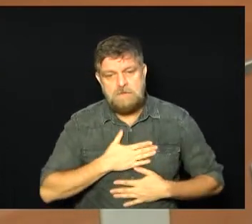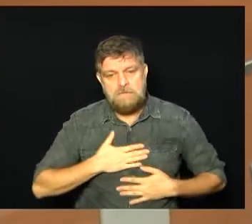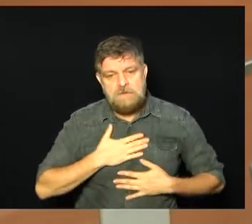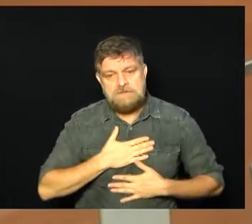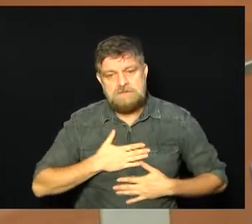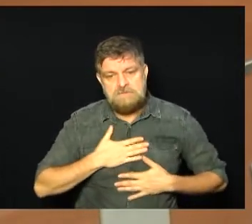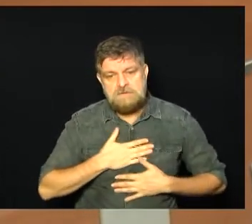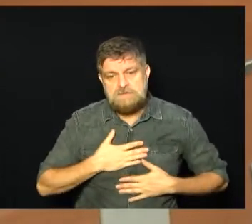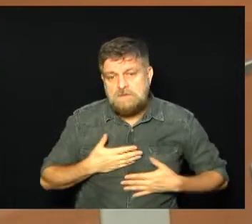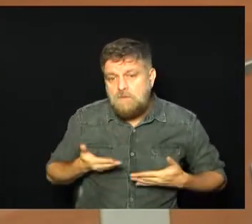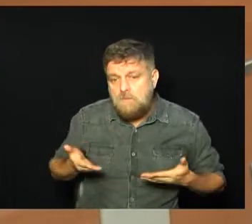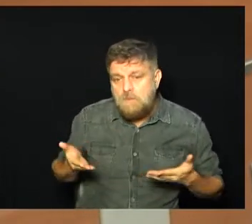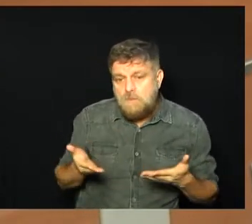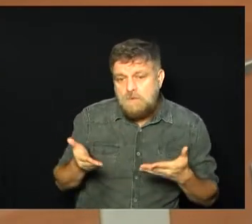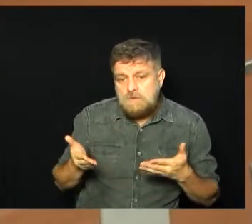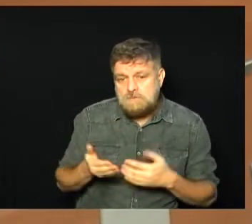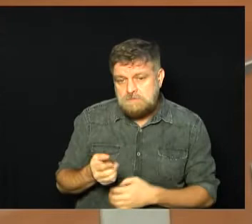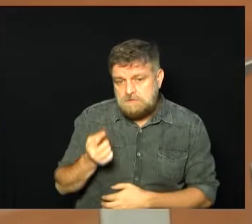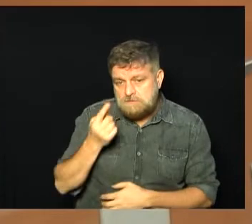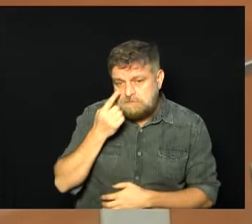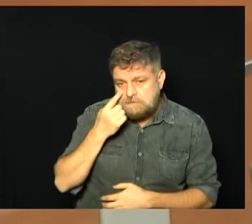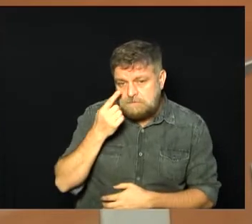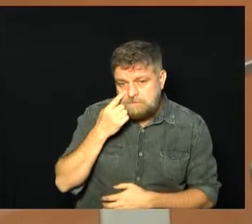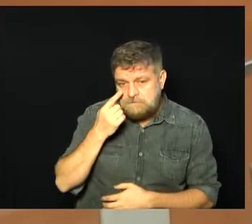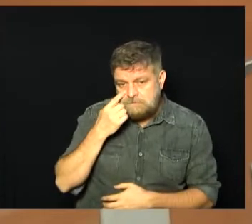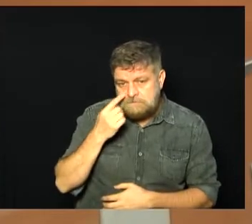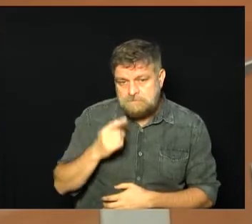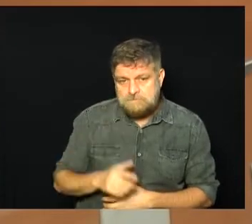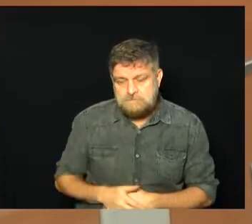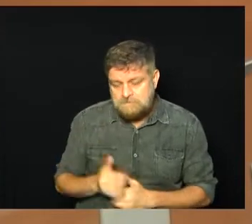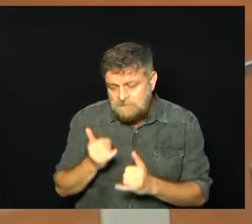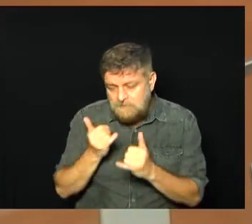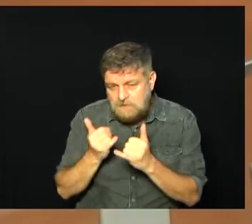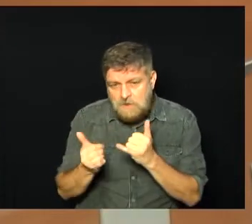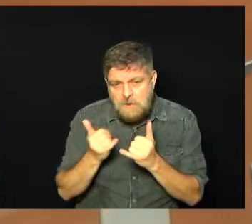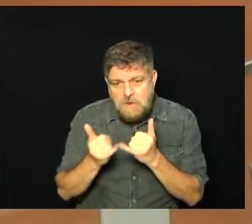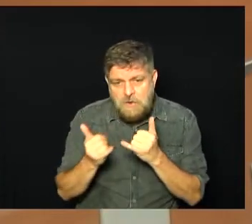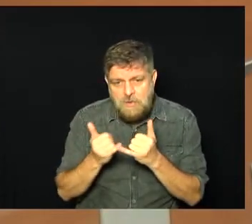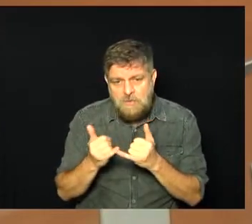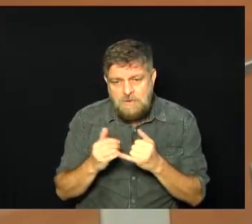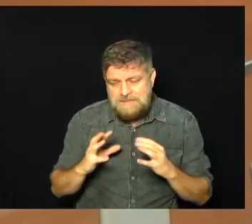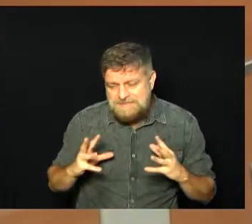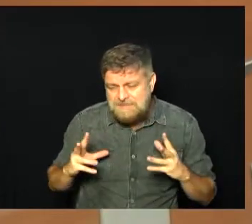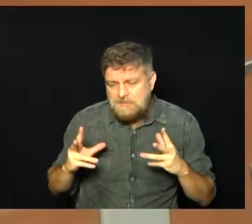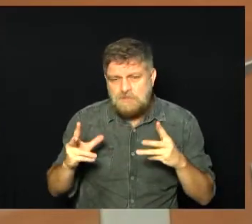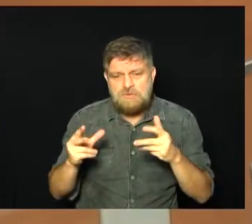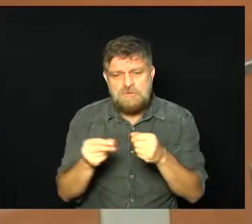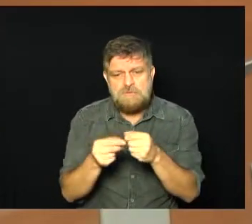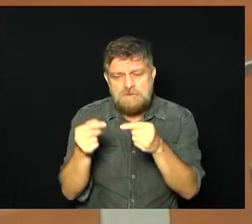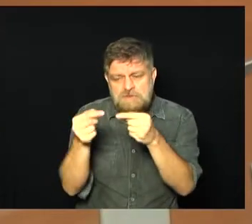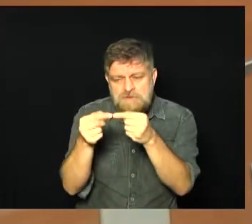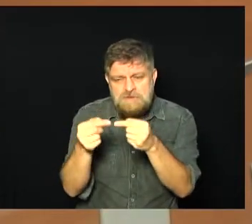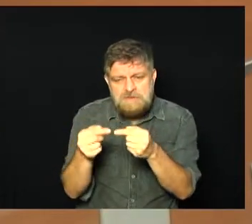hoje é ver essa, vamos dizer, quase unanimidade